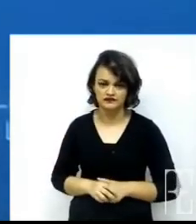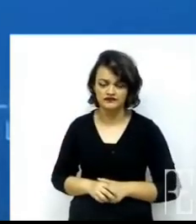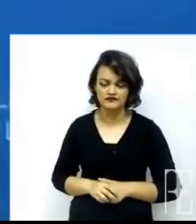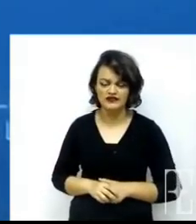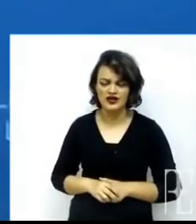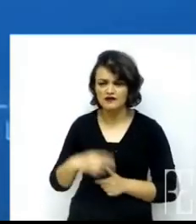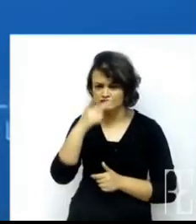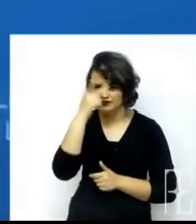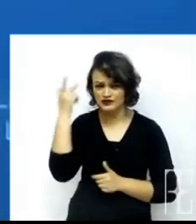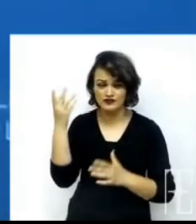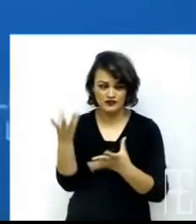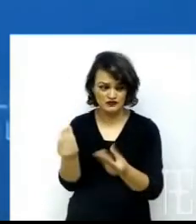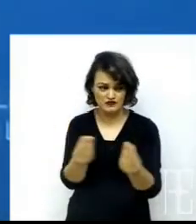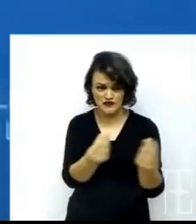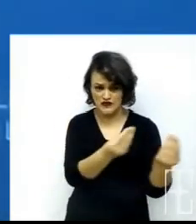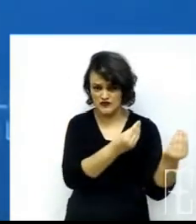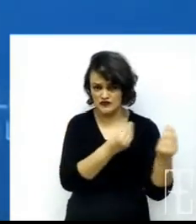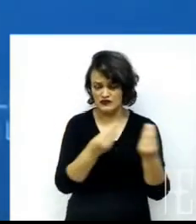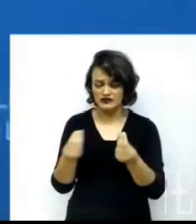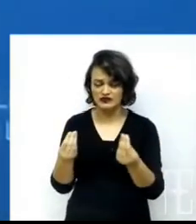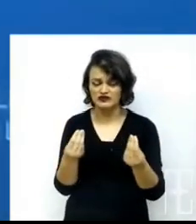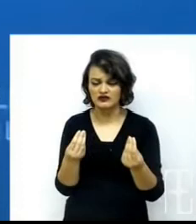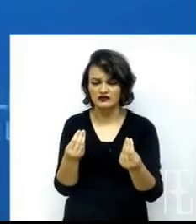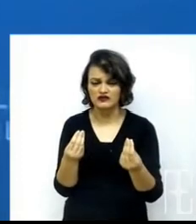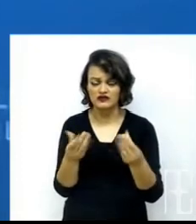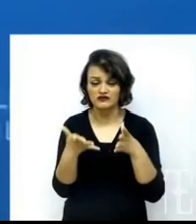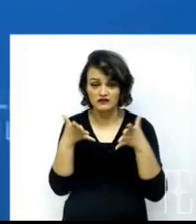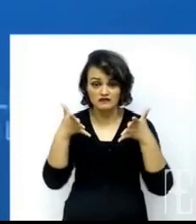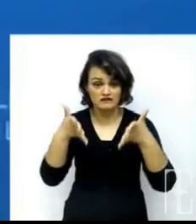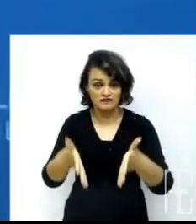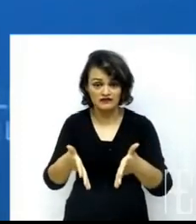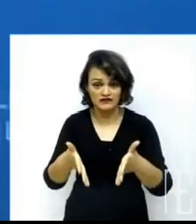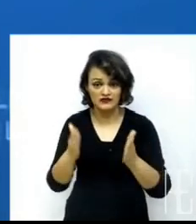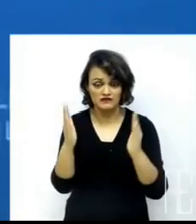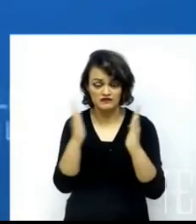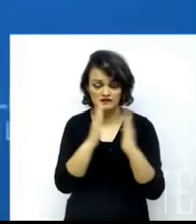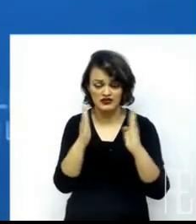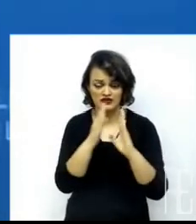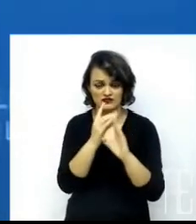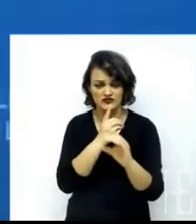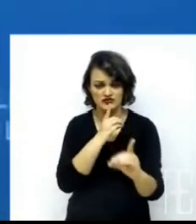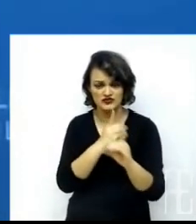Milhões de pessoas de todo o mundo entrarão na era digital,